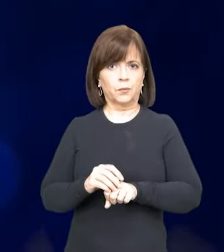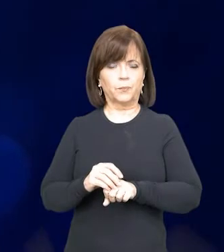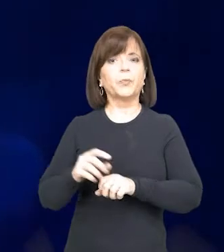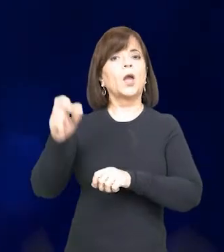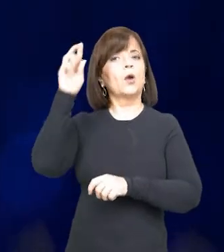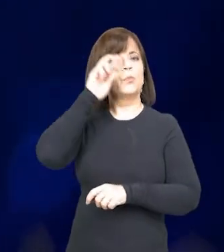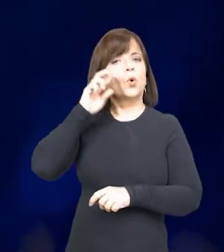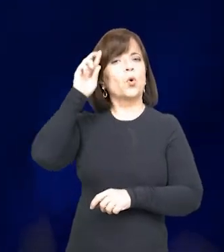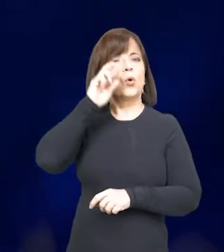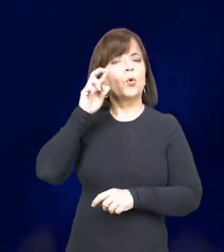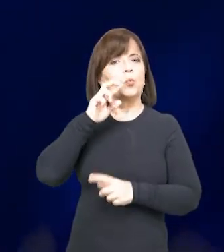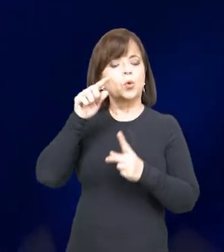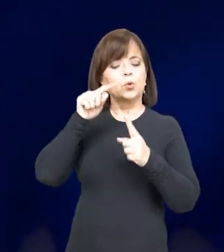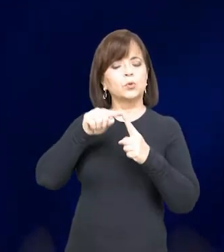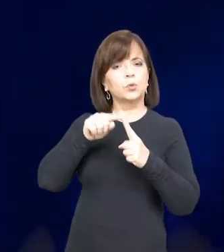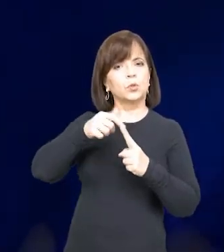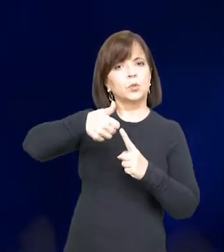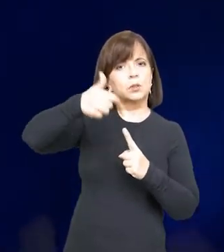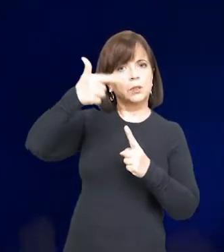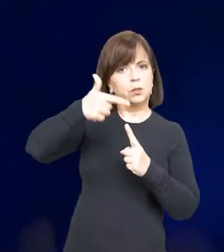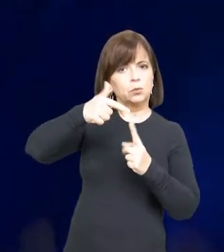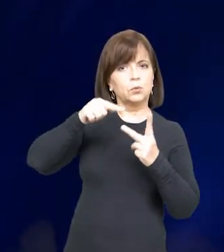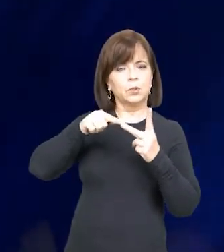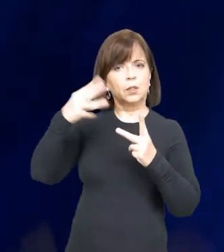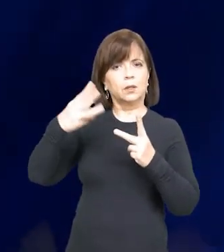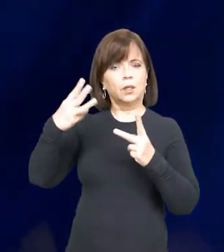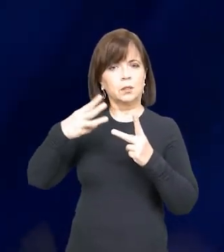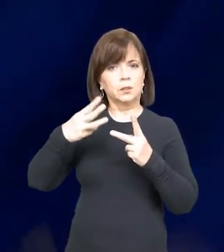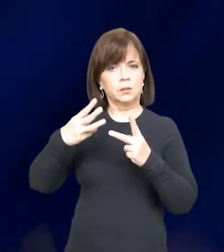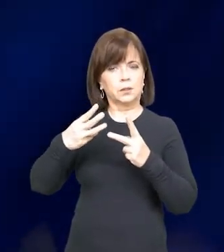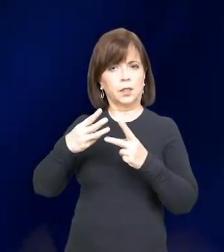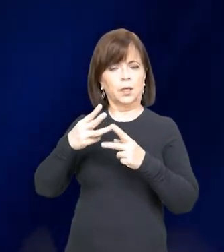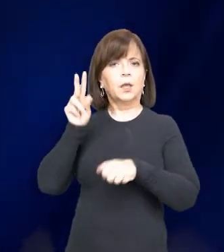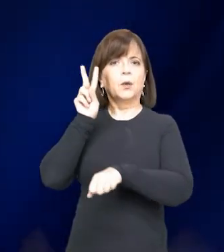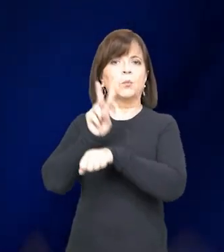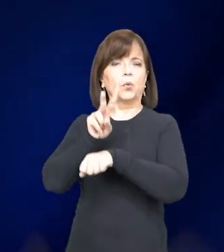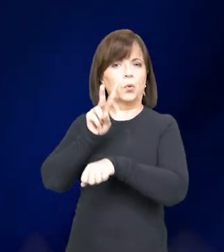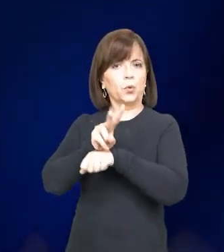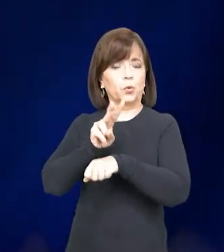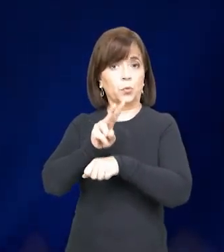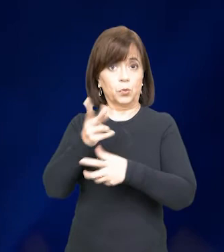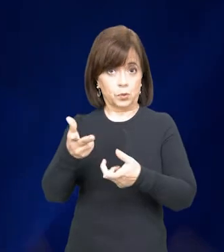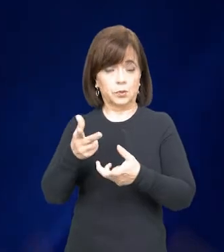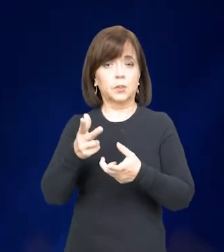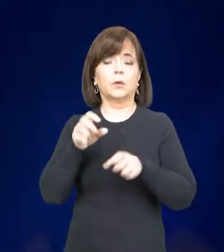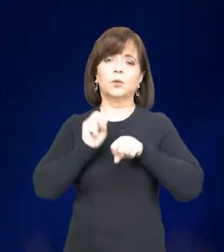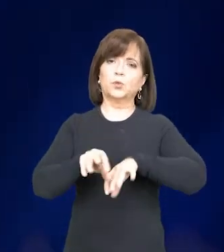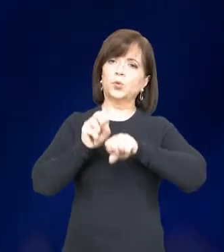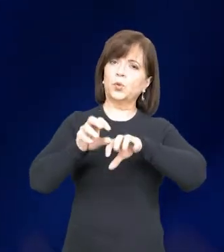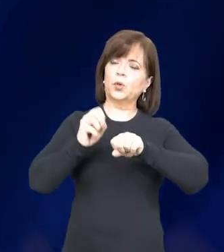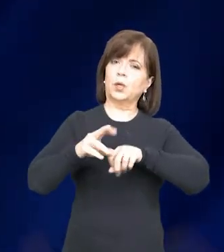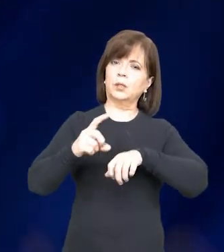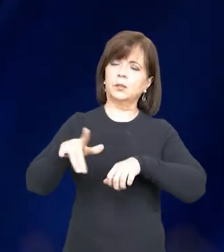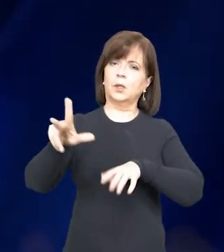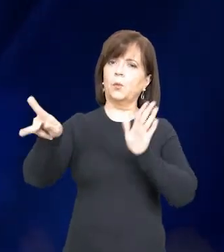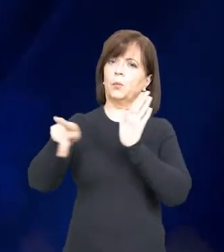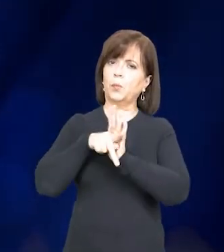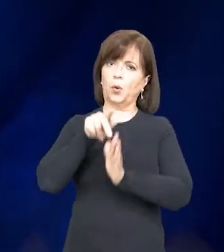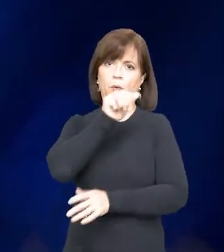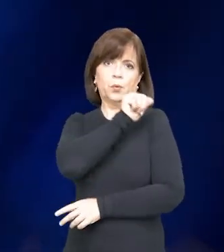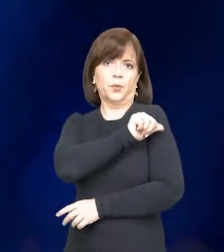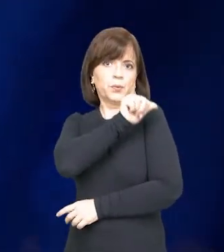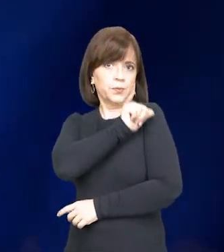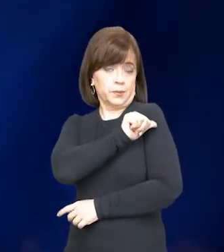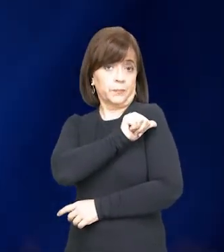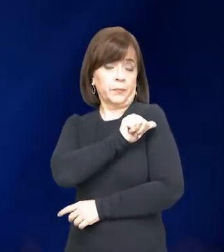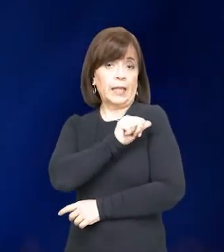pelos promotores da 2ª e 3ª Promotorias de Justiça de Tutela Coletiva de Proteção à Educação da Capital, da 5ª